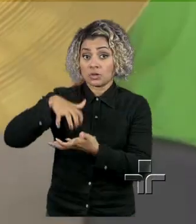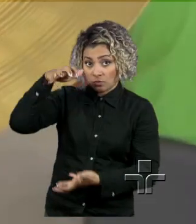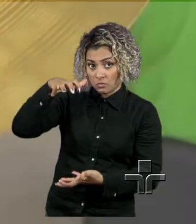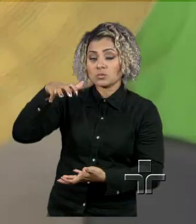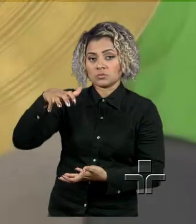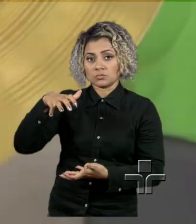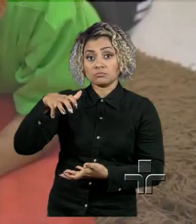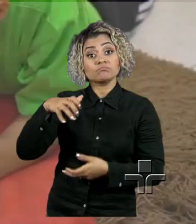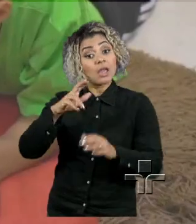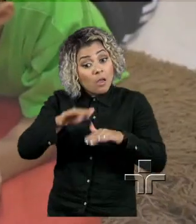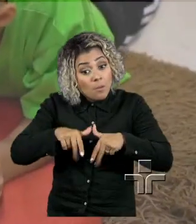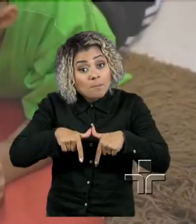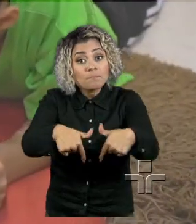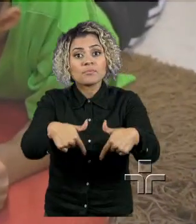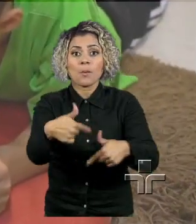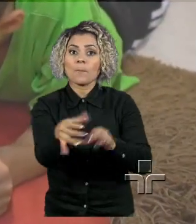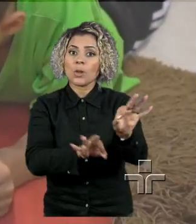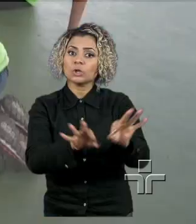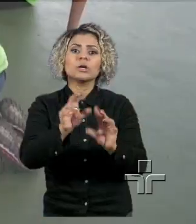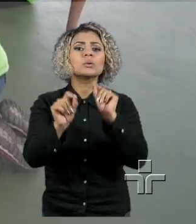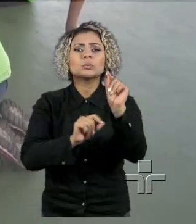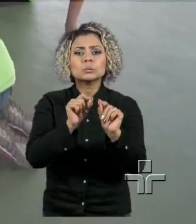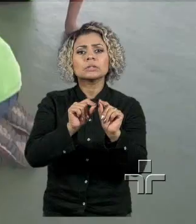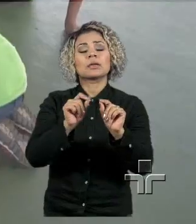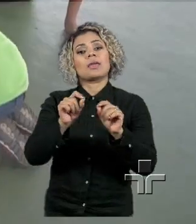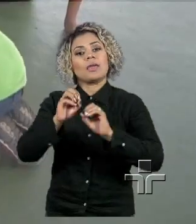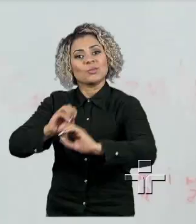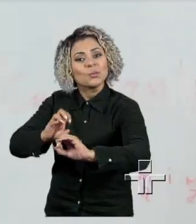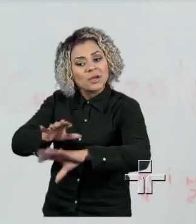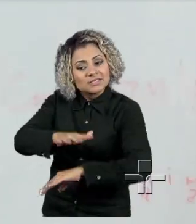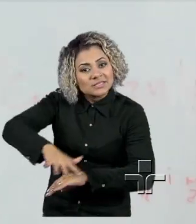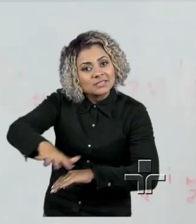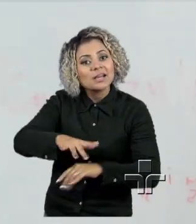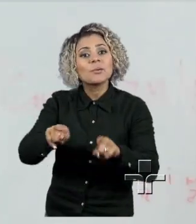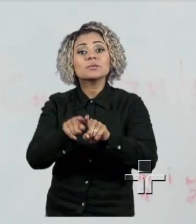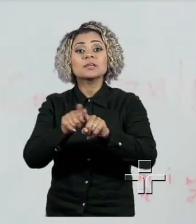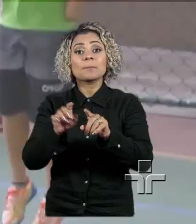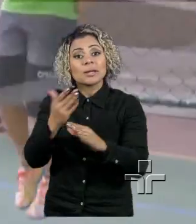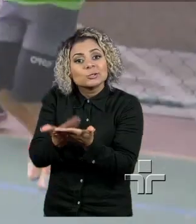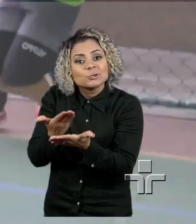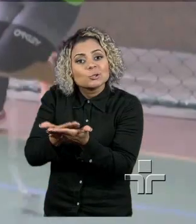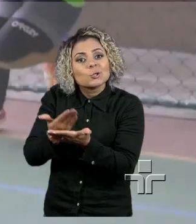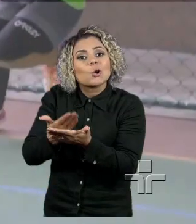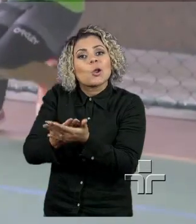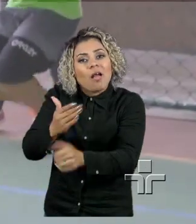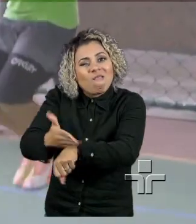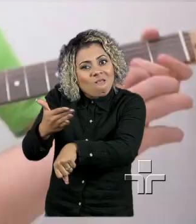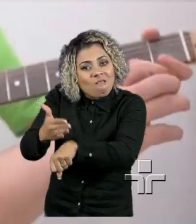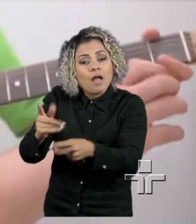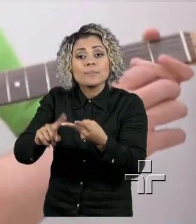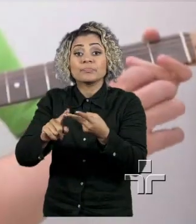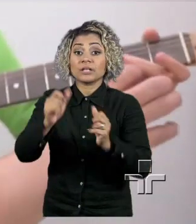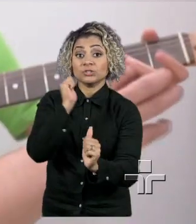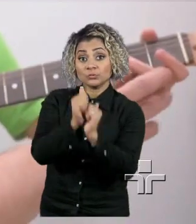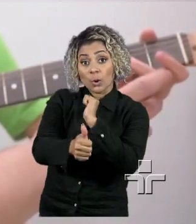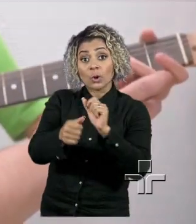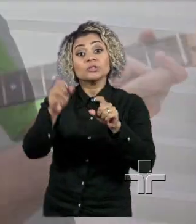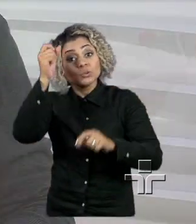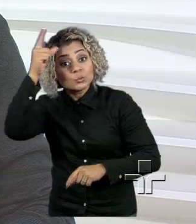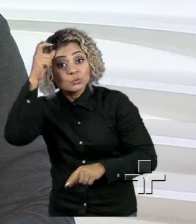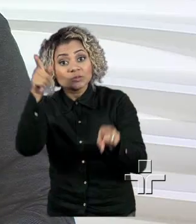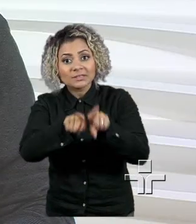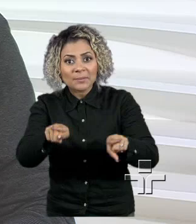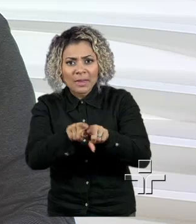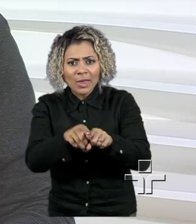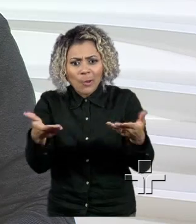idosos. A iniciativa inclui atividades educacionais, como reforço escolar, esportivas e culturais.